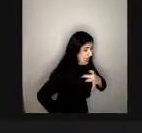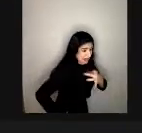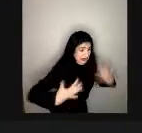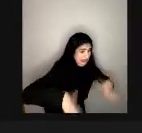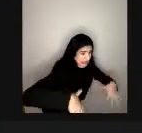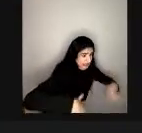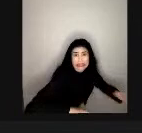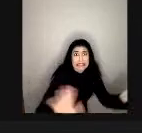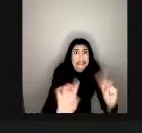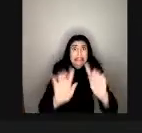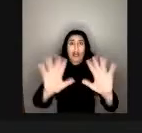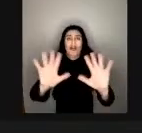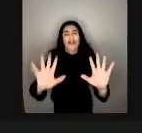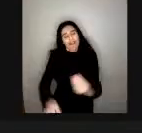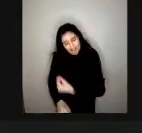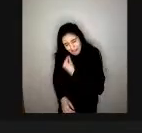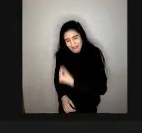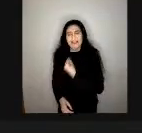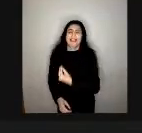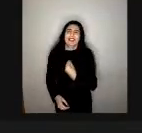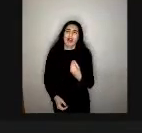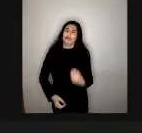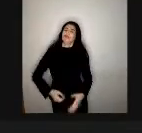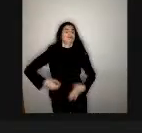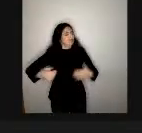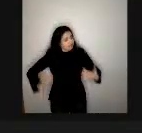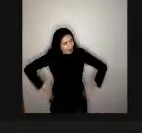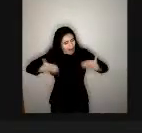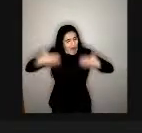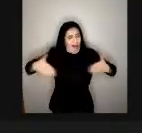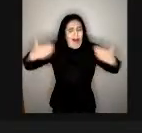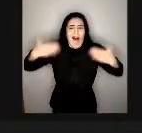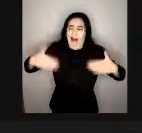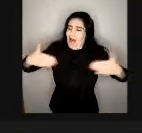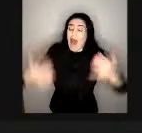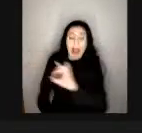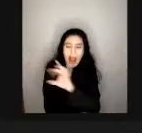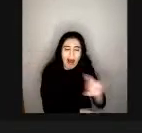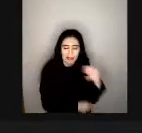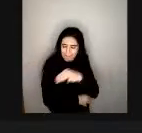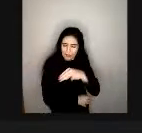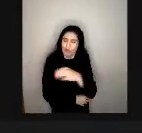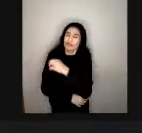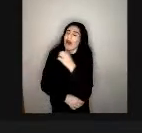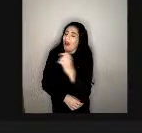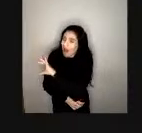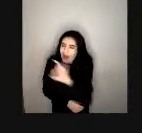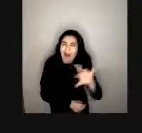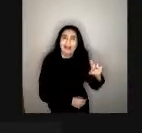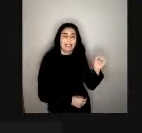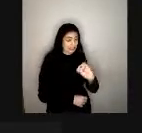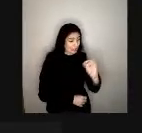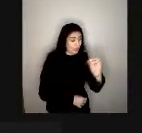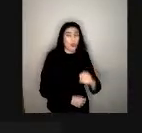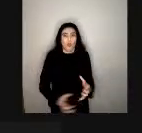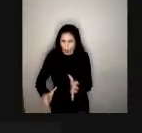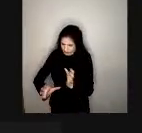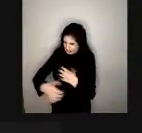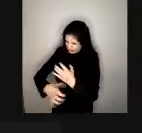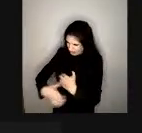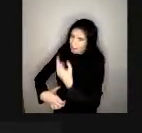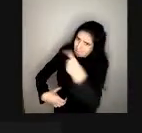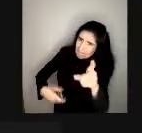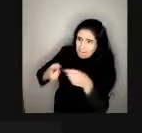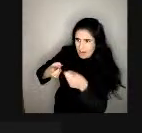viva, viva com intensidade, cada minuto, cada segundo. Faça seus exames? Sim, mas